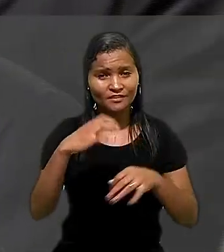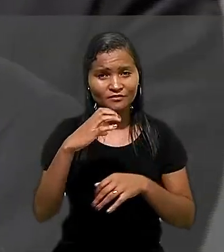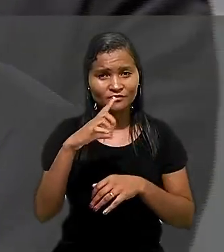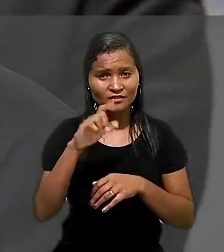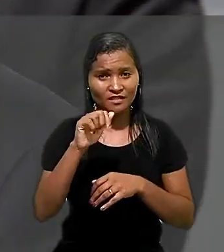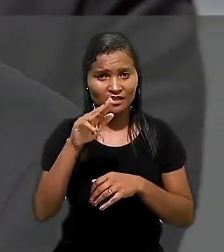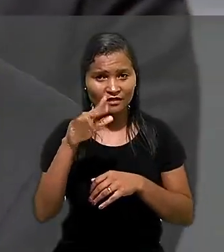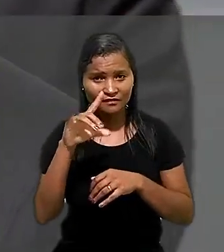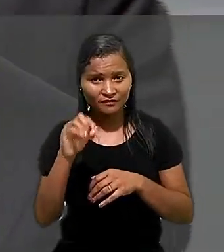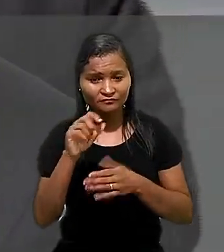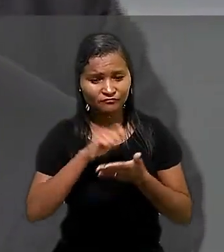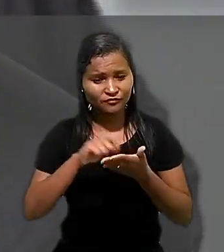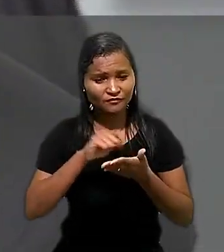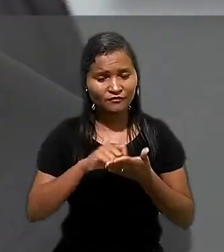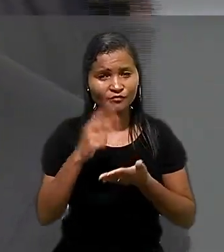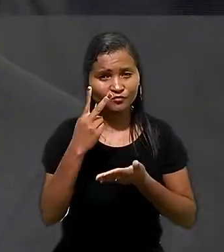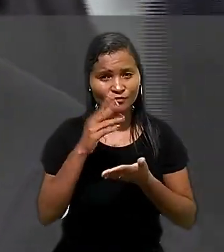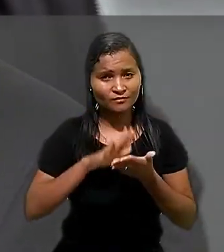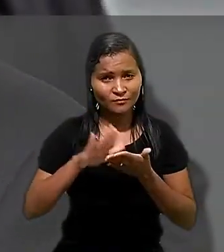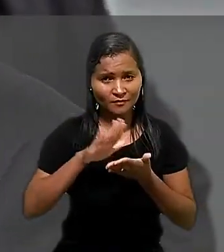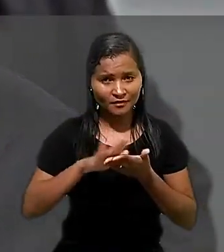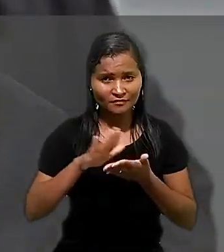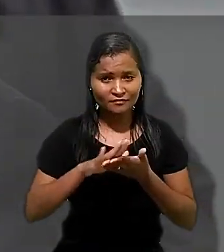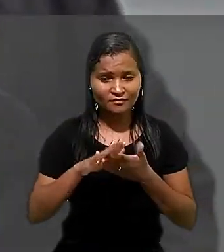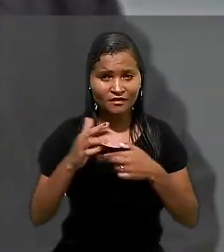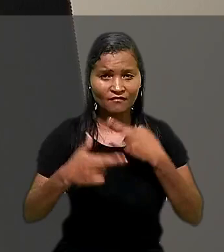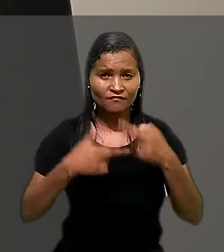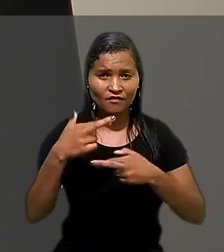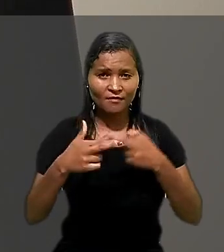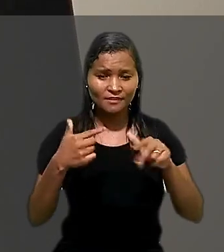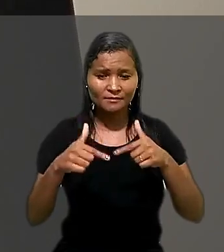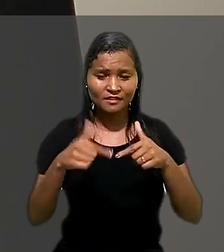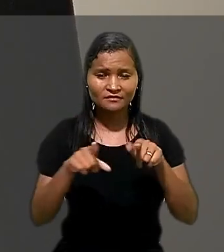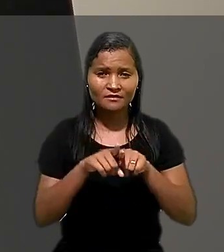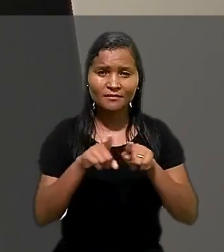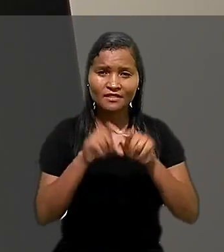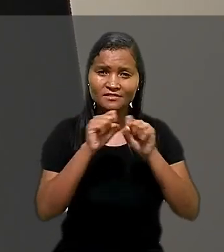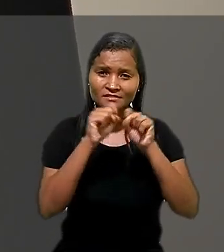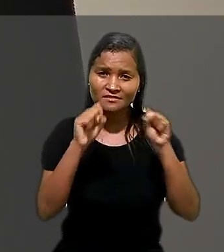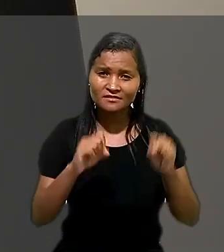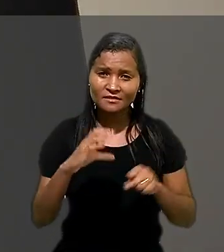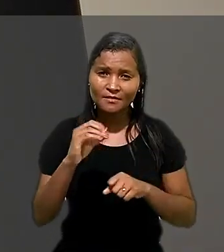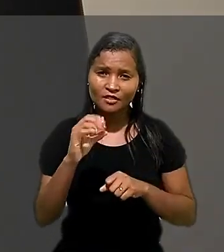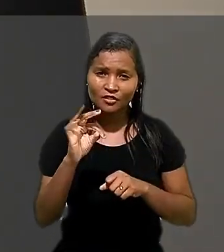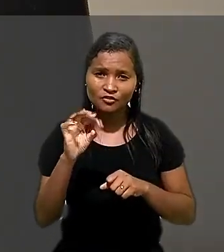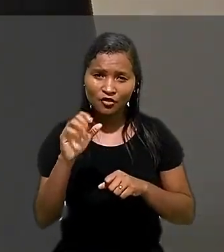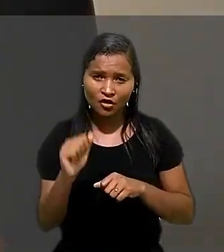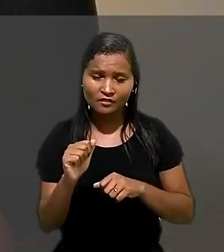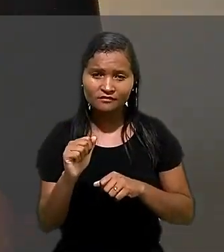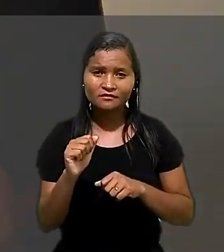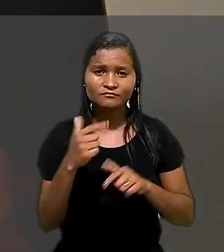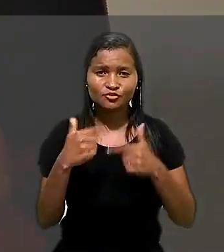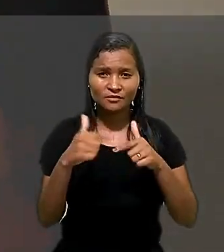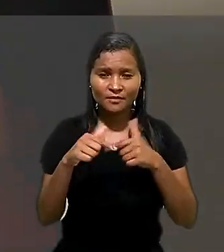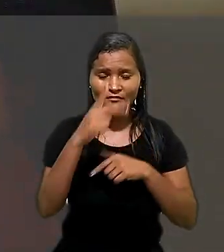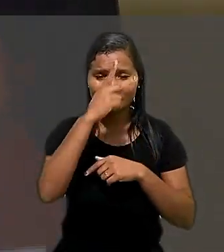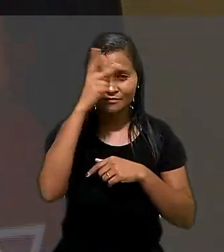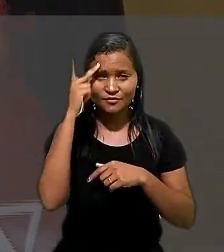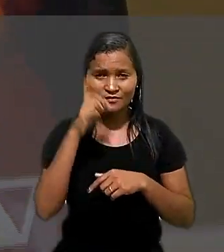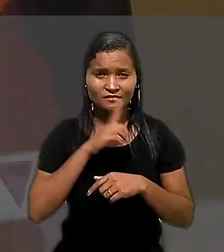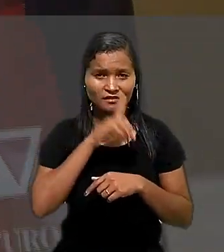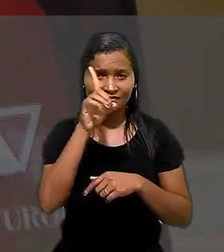O ministro Cláudio Brandão é autor de 2 publicações, Reforma Trabalhista e o Sistema de Cotas de Emprego das Pessoas